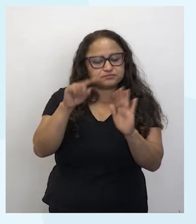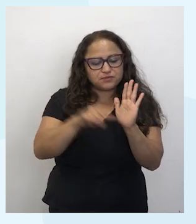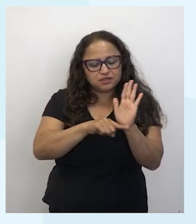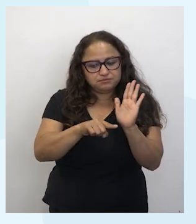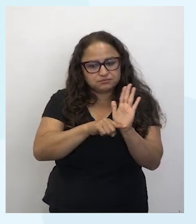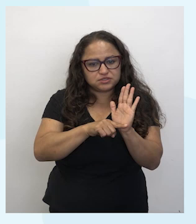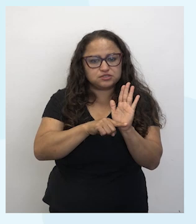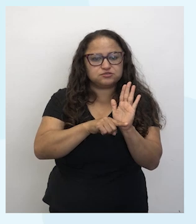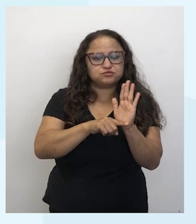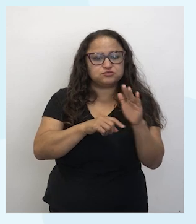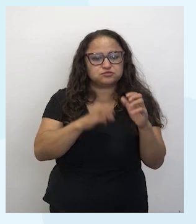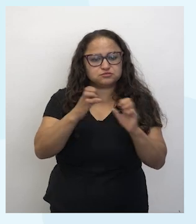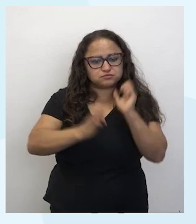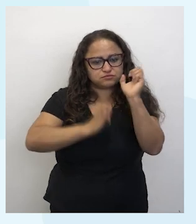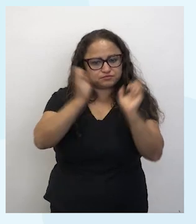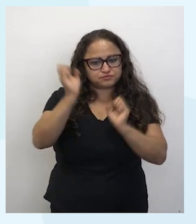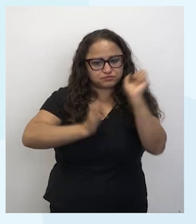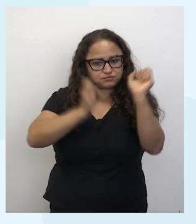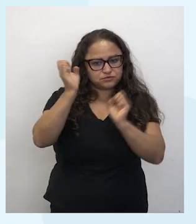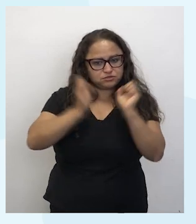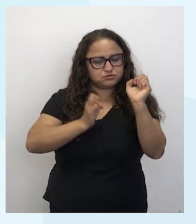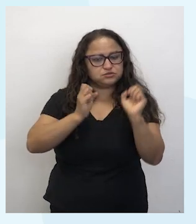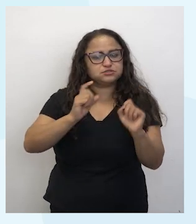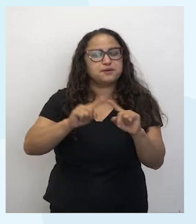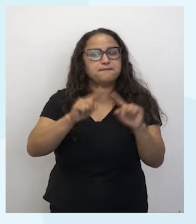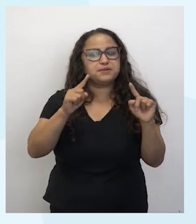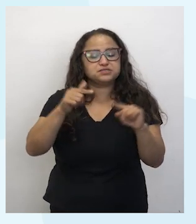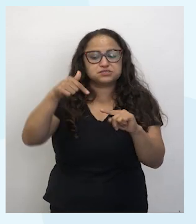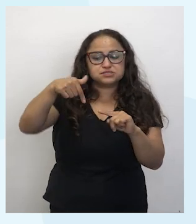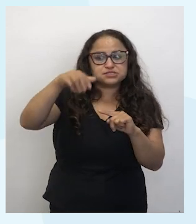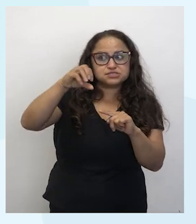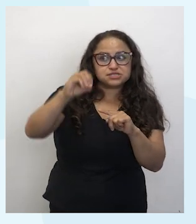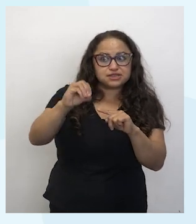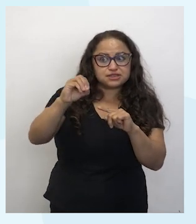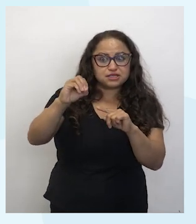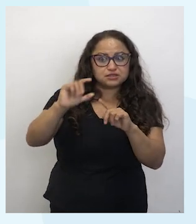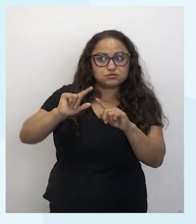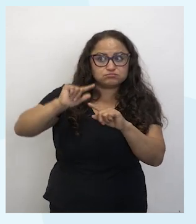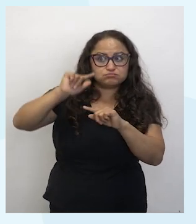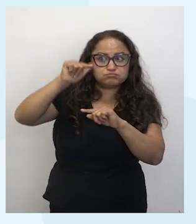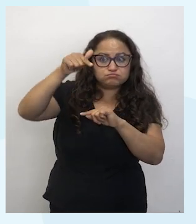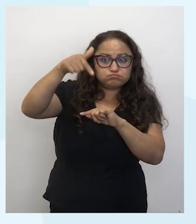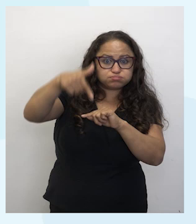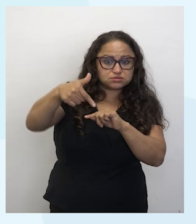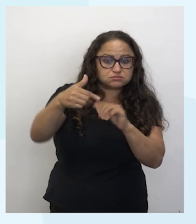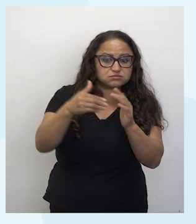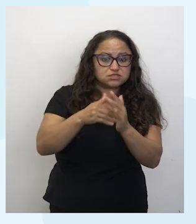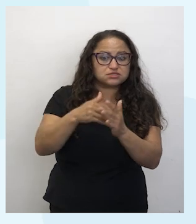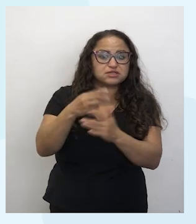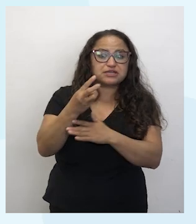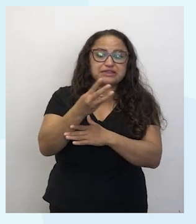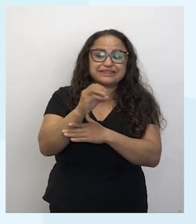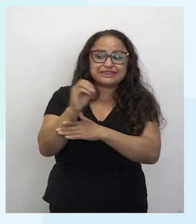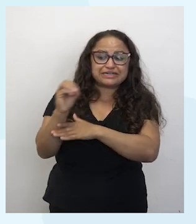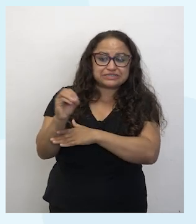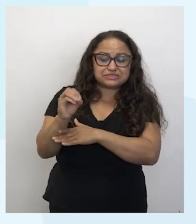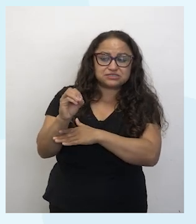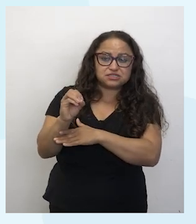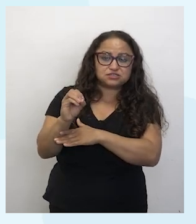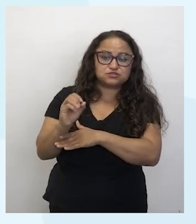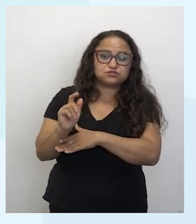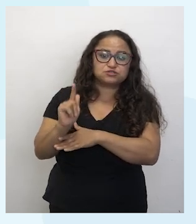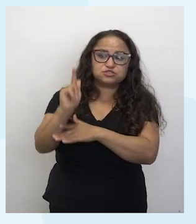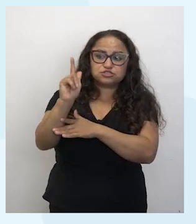por exemplo, que eles saltaram aí de perto de 70 gigawatts-hora, né? Até 300 gigawatts-hora. Então,